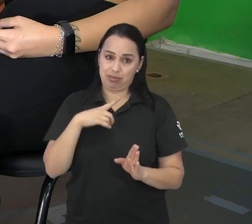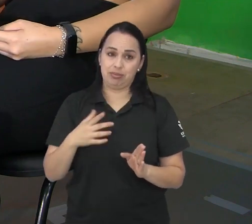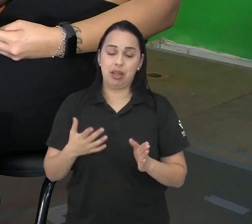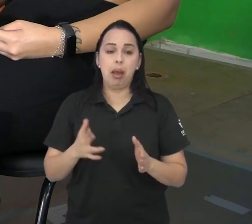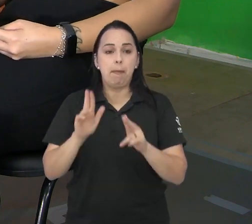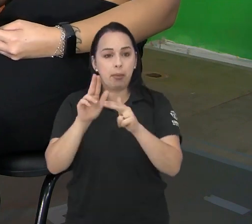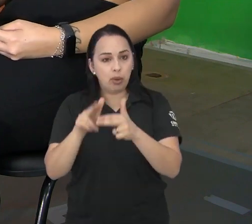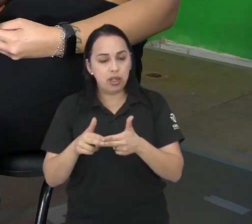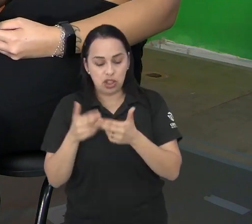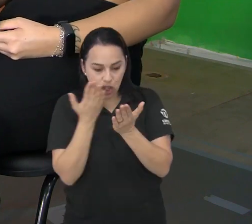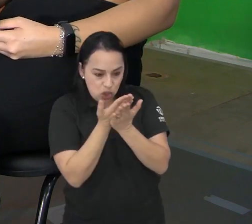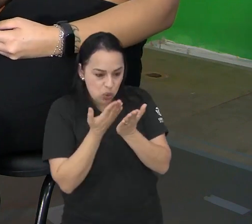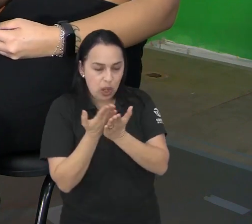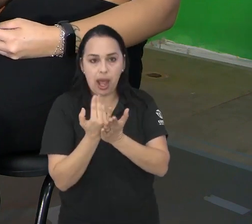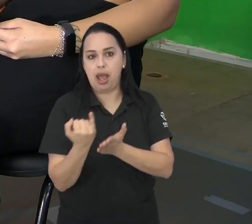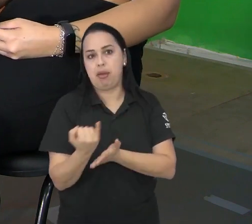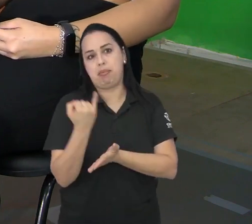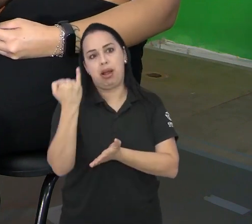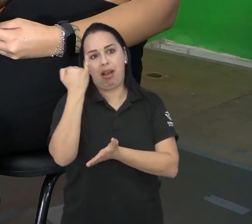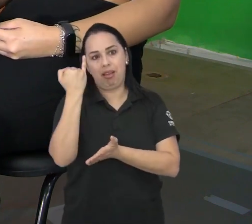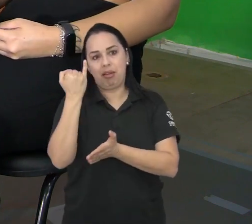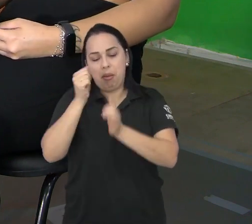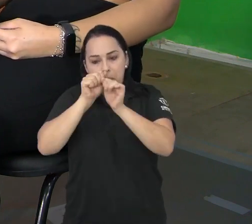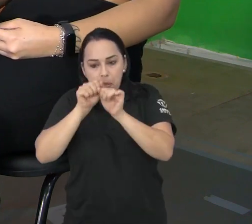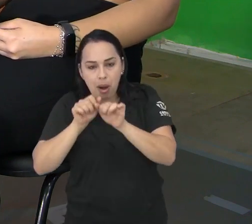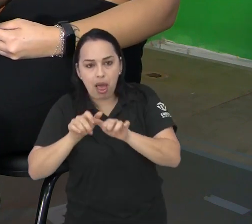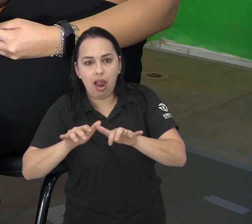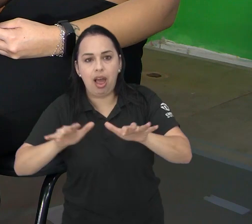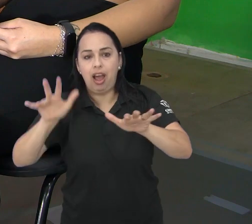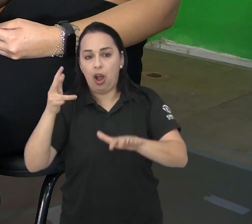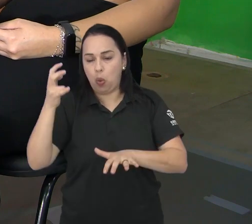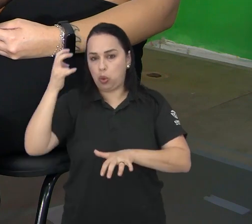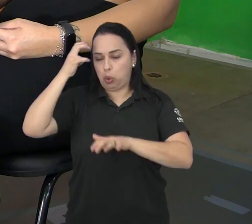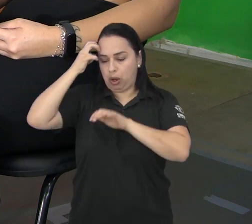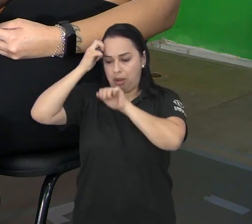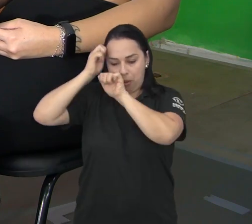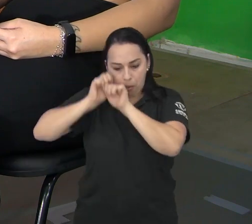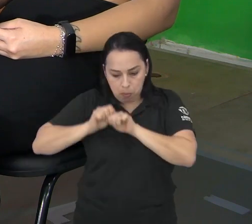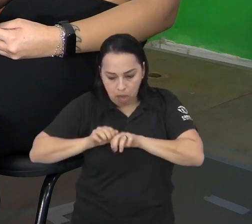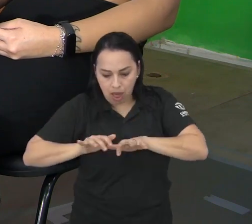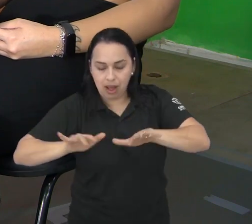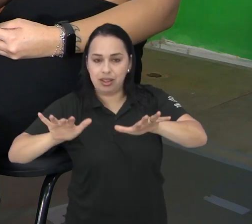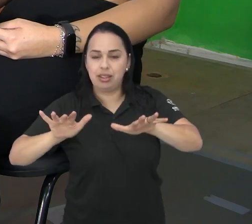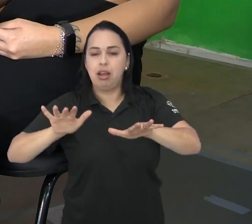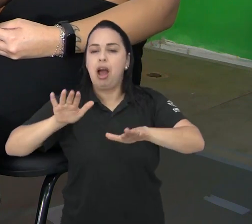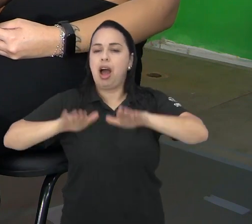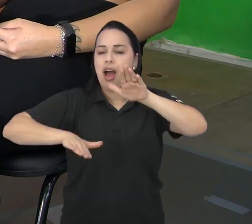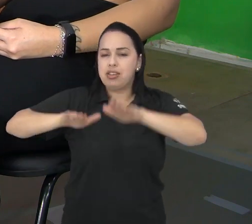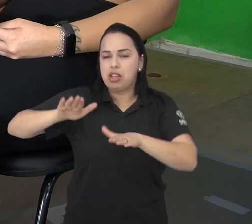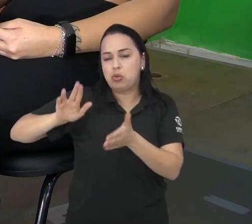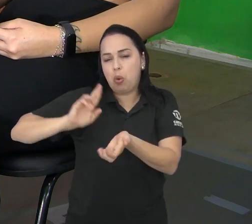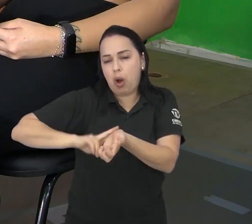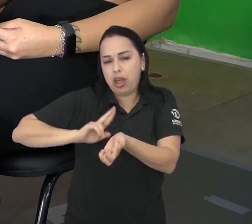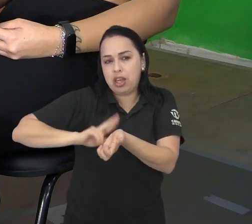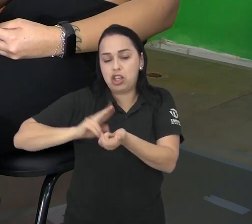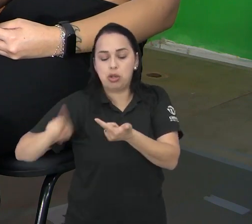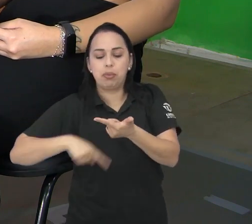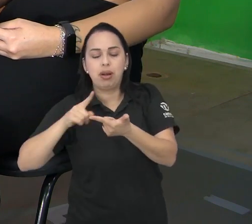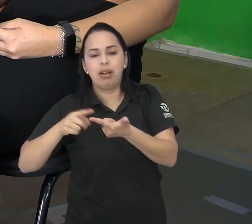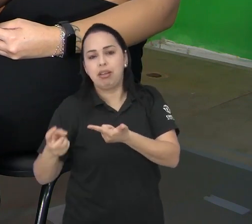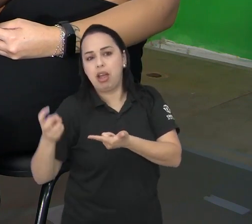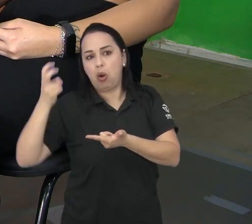importante estudos como esse para a gente cada vez mais difundir e fortalecer, né? Porque muitas das vezes esses ritmos, enfim, a